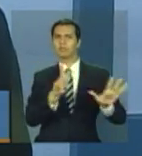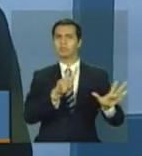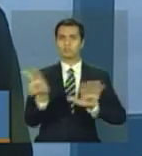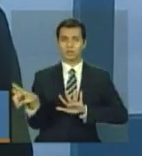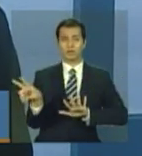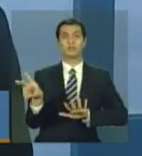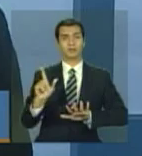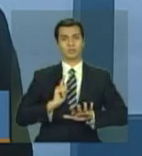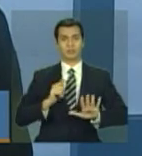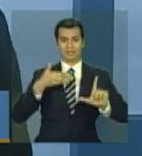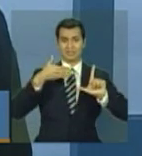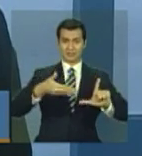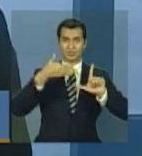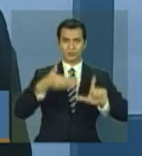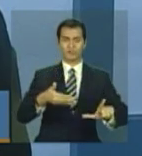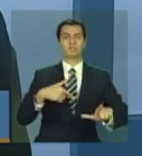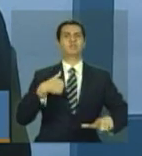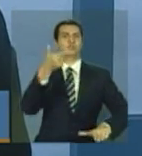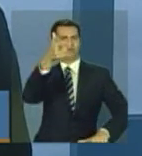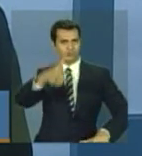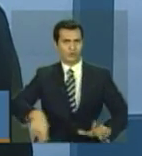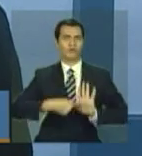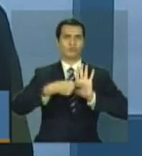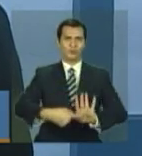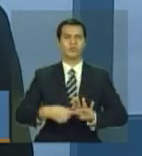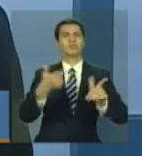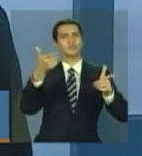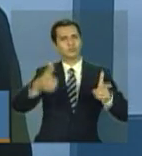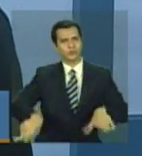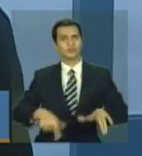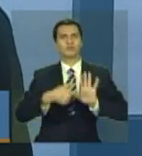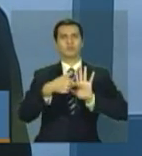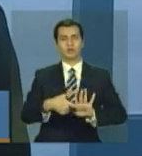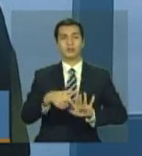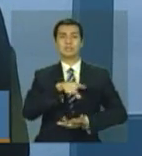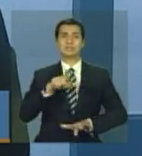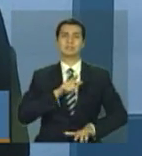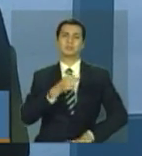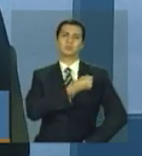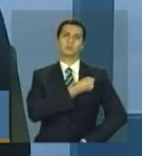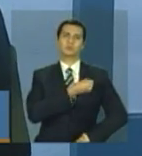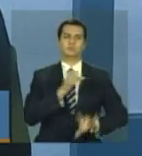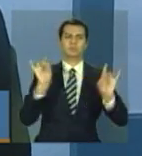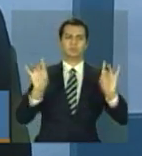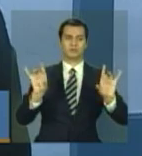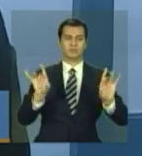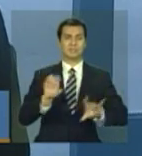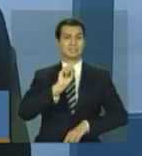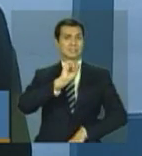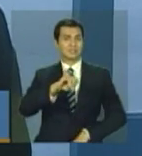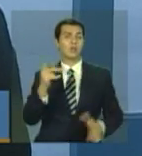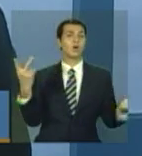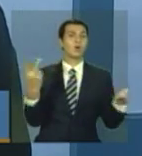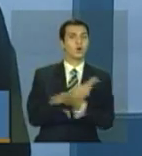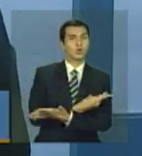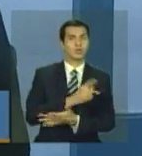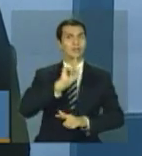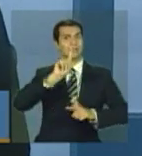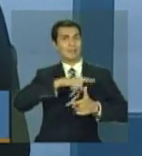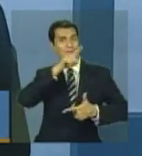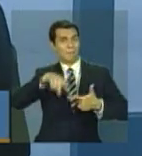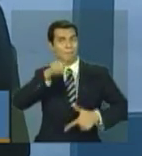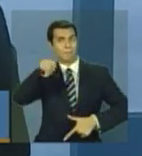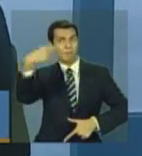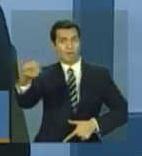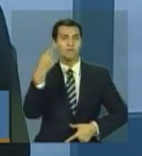ao longo da semana, porque a teleconferência ela é reprisada durante a semana, a gente tem números especiais. Então, no caso de reprise, sem ser hoje, para quem